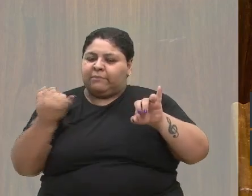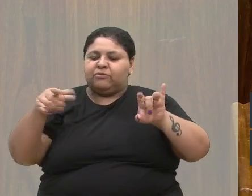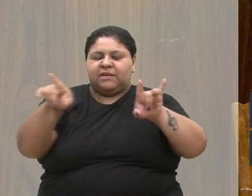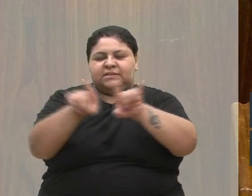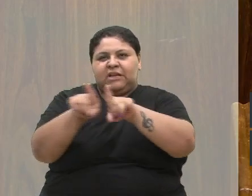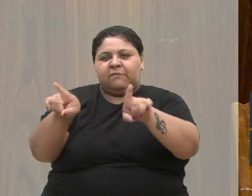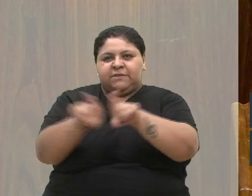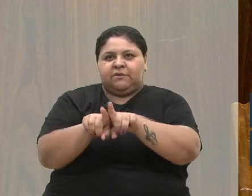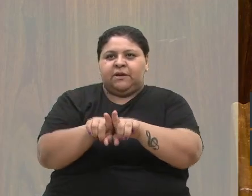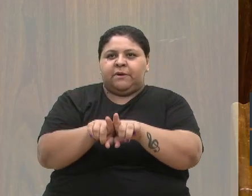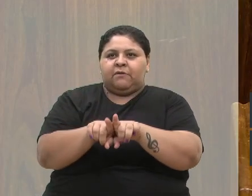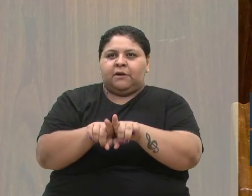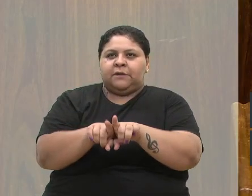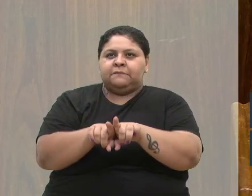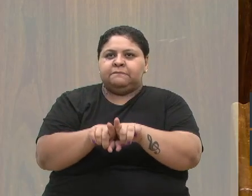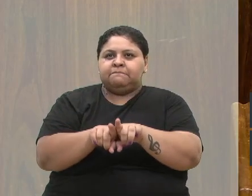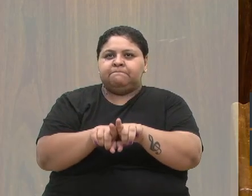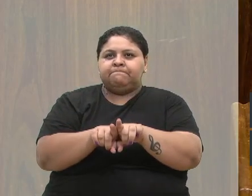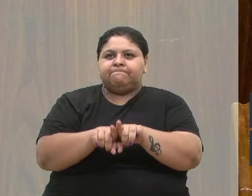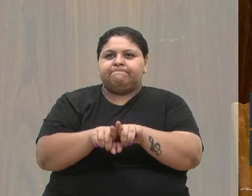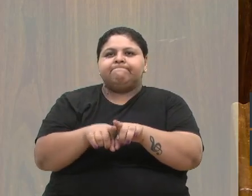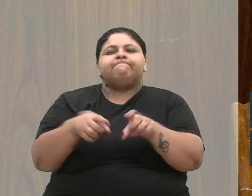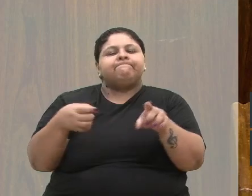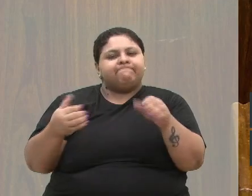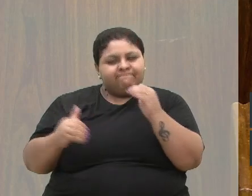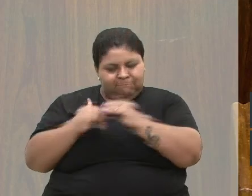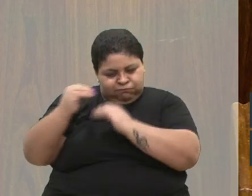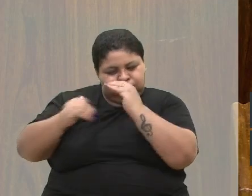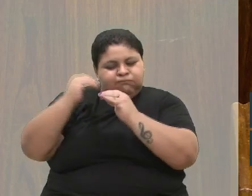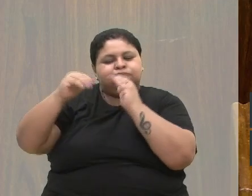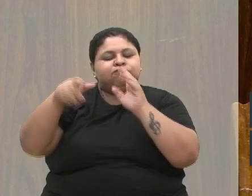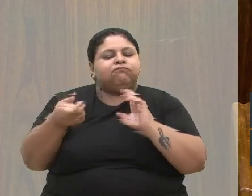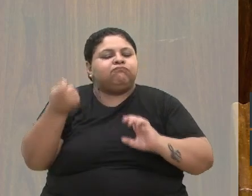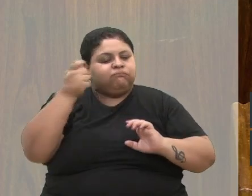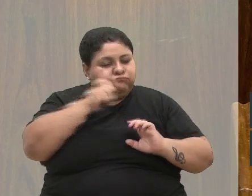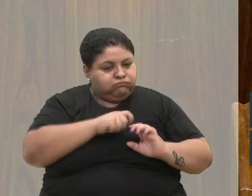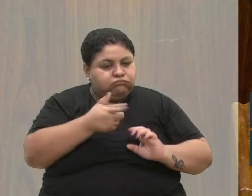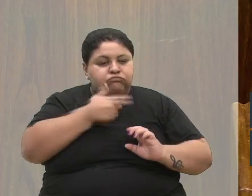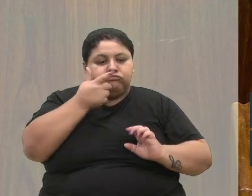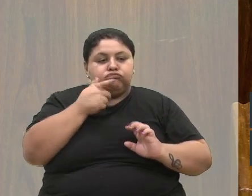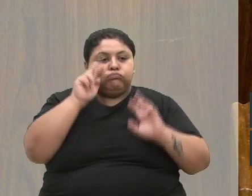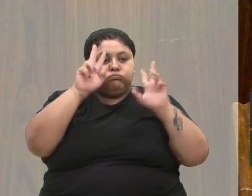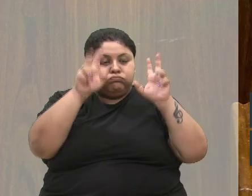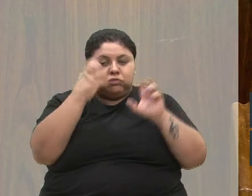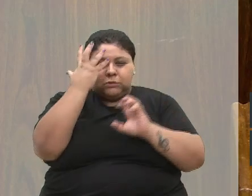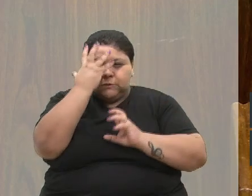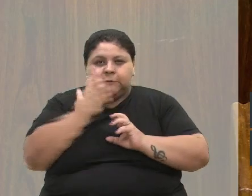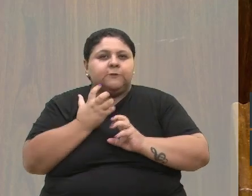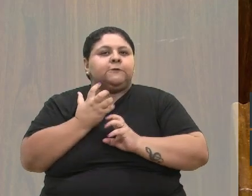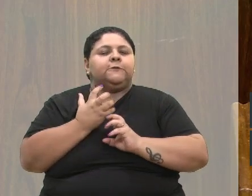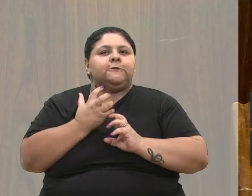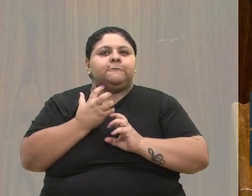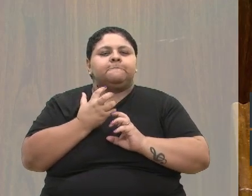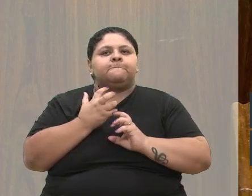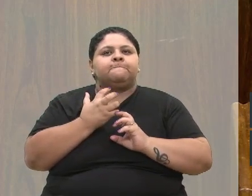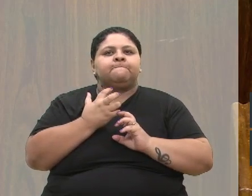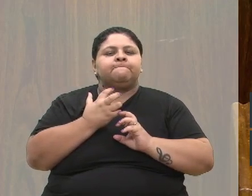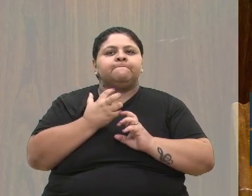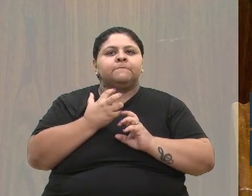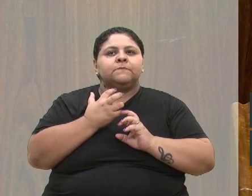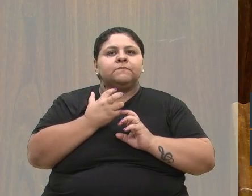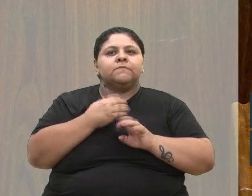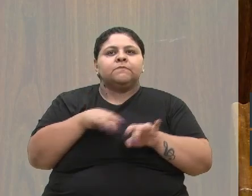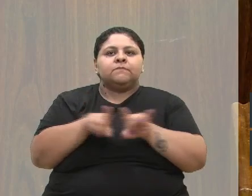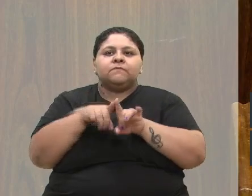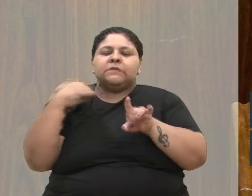que leva as pessoas a um adoecimento tão grande e precisa abordar isso com seriedade, com a